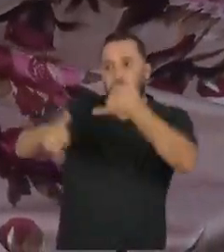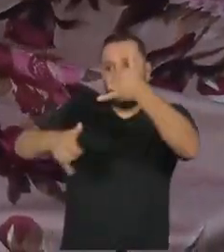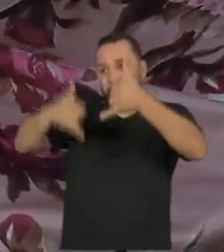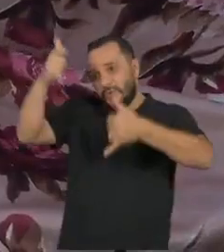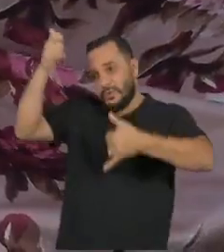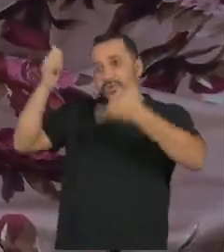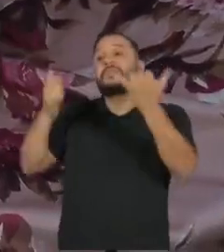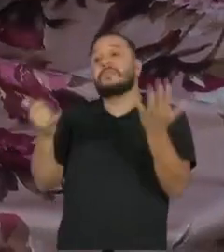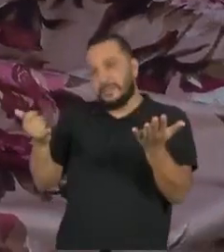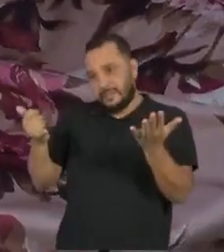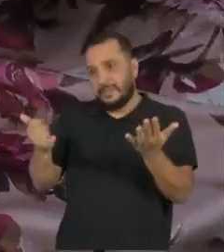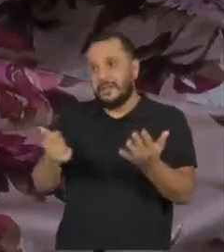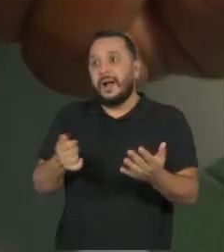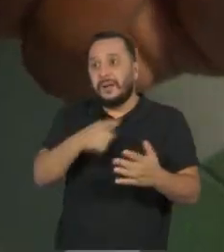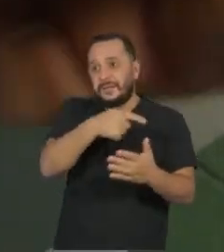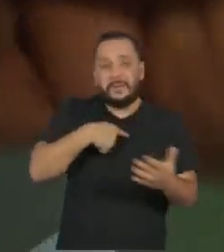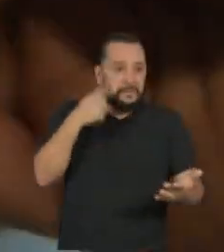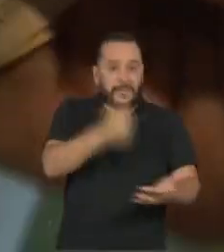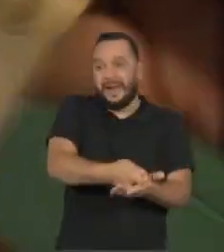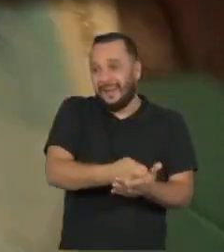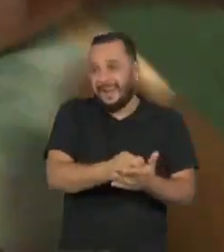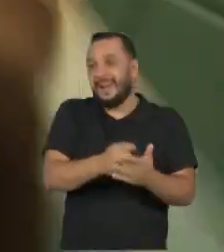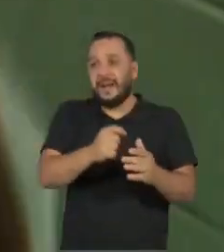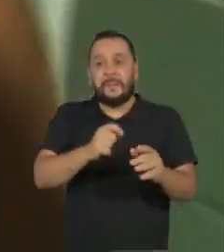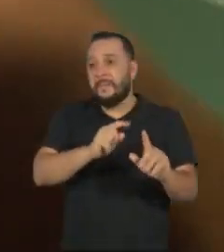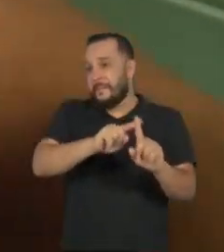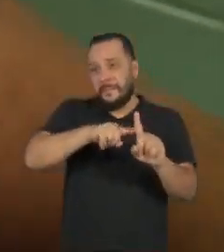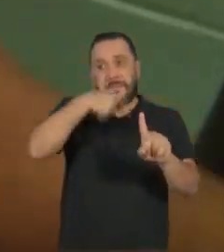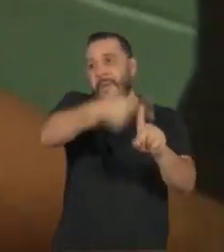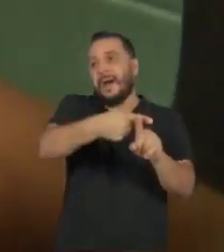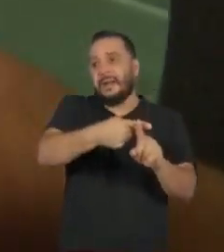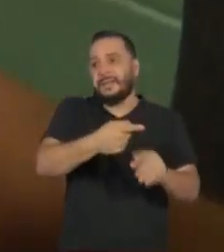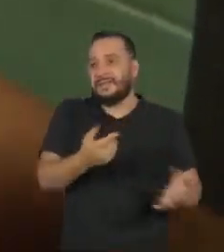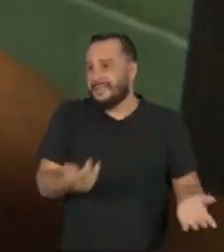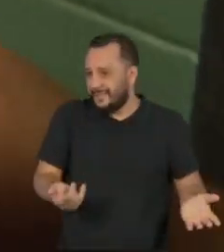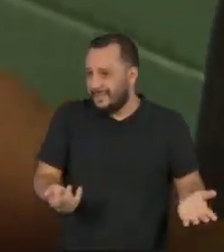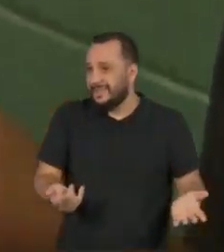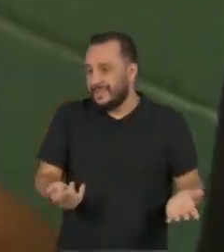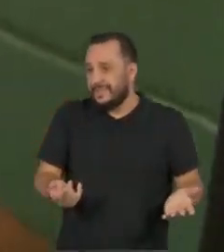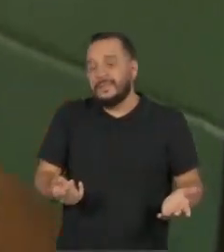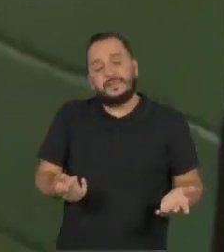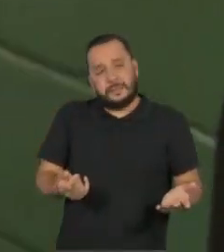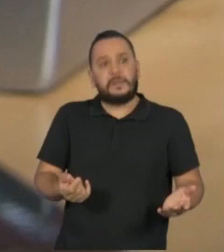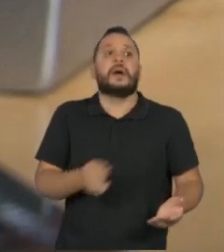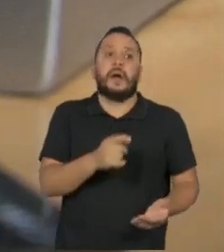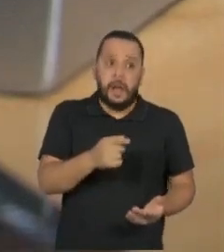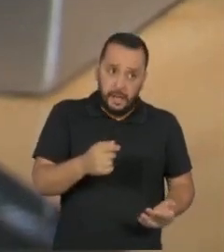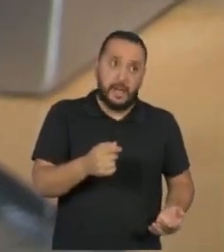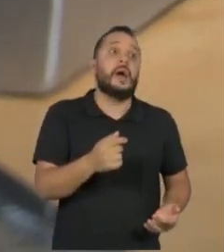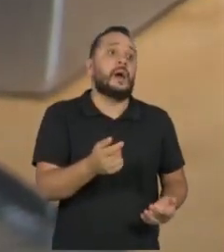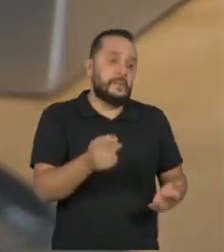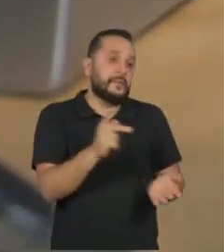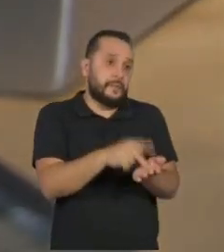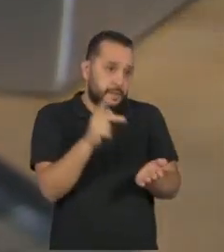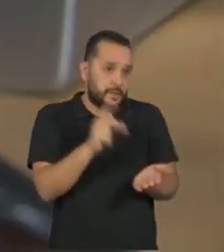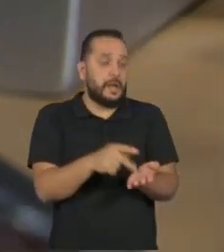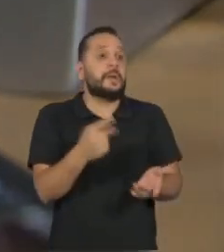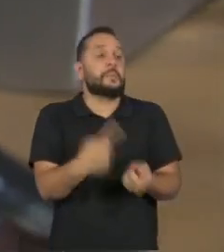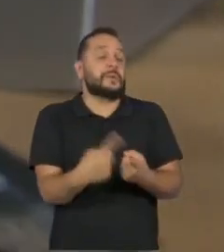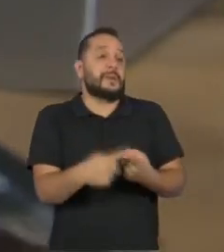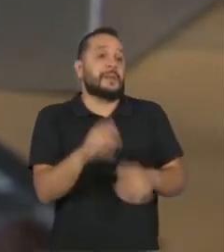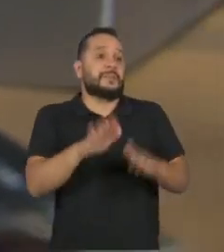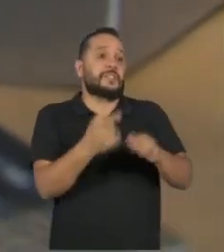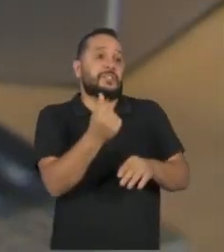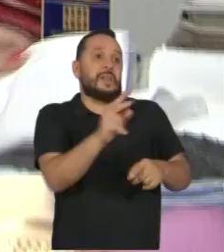conta de pagar aqueles R$1.200? Não existe esse planejamento. E a situação não vai se reverter de um mês para o outro, né? Não vai,